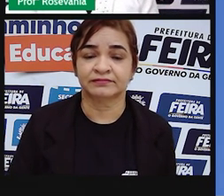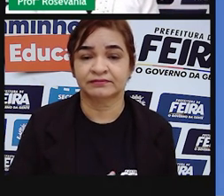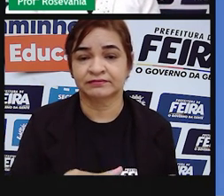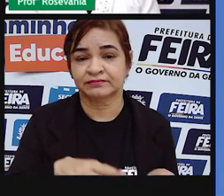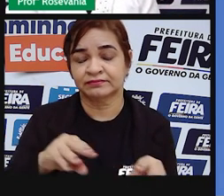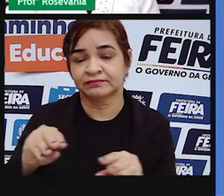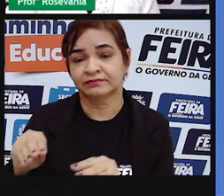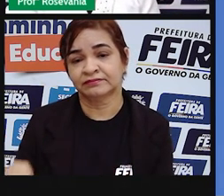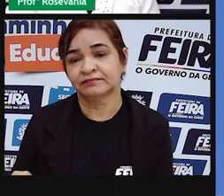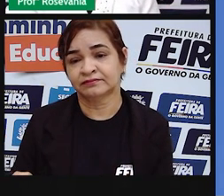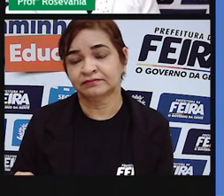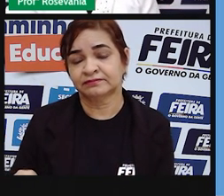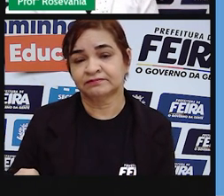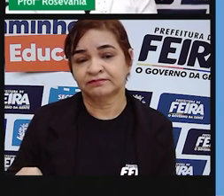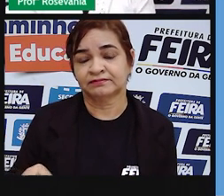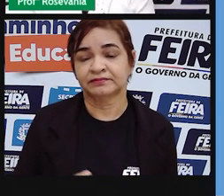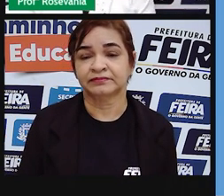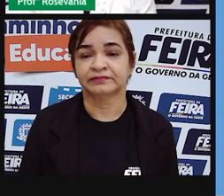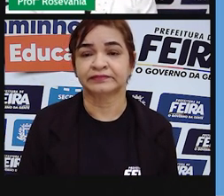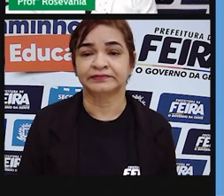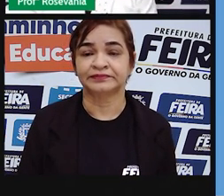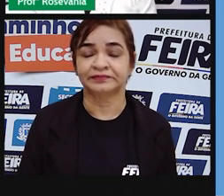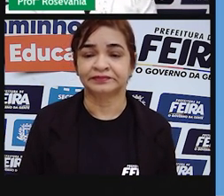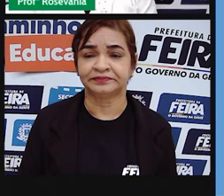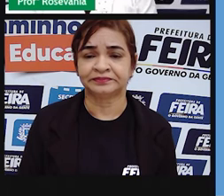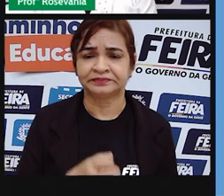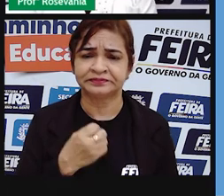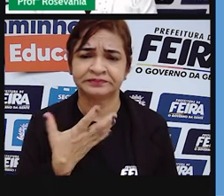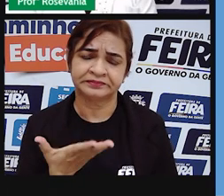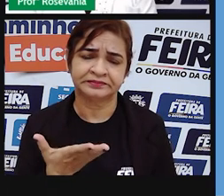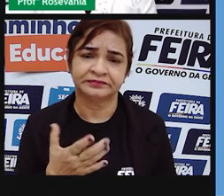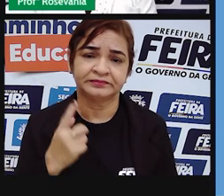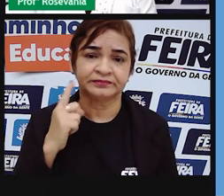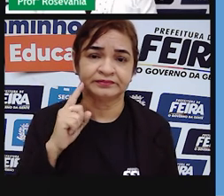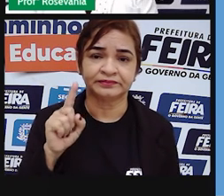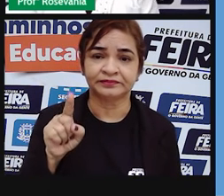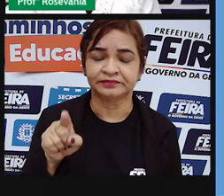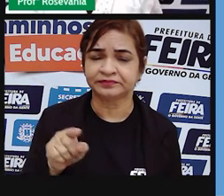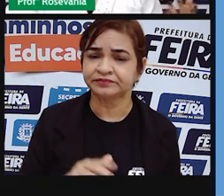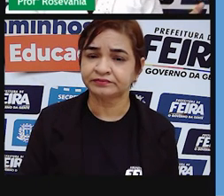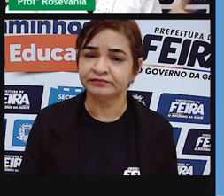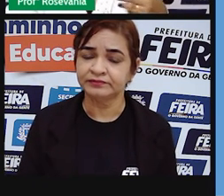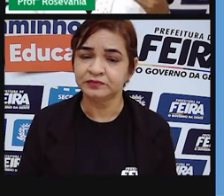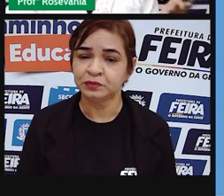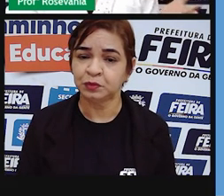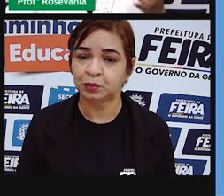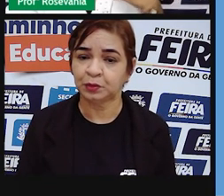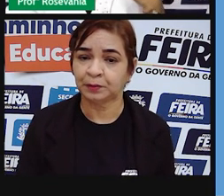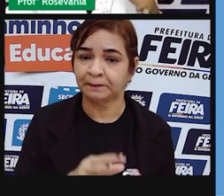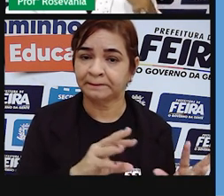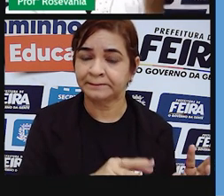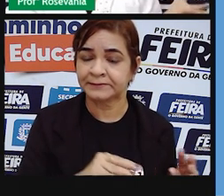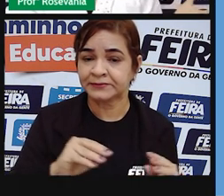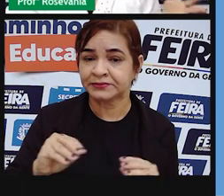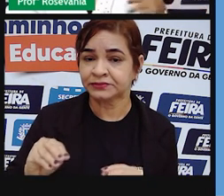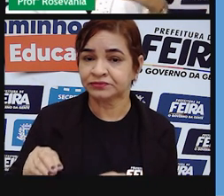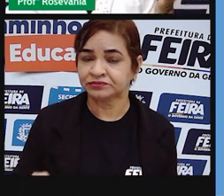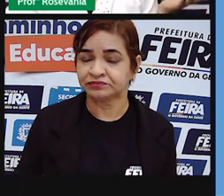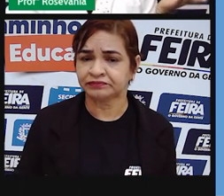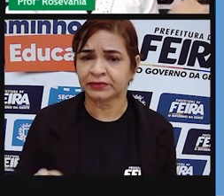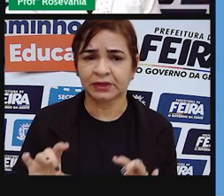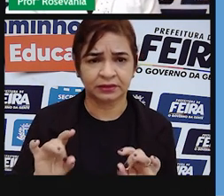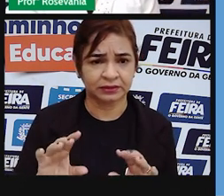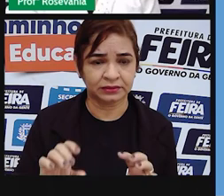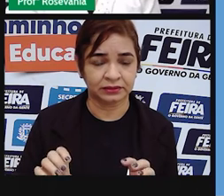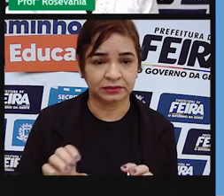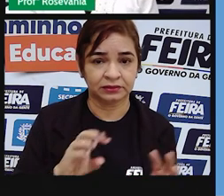que esse fluxo ele se misturou bastante. Bom, mas aí só vieram, né, só teve dentro do nosso território, só